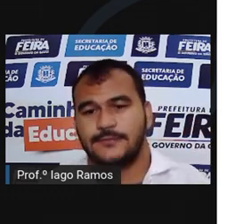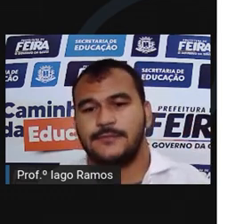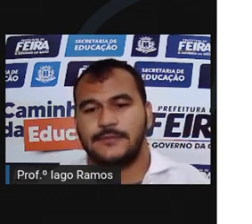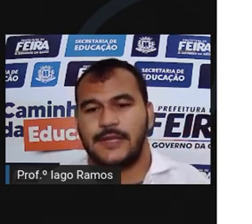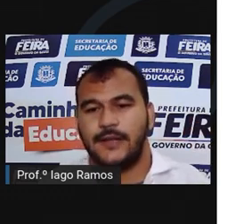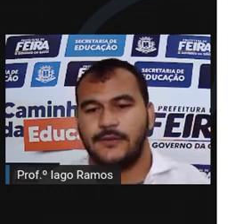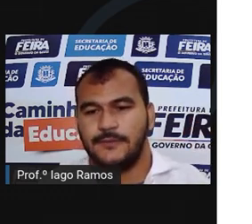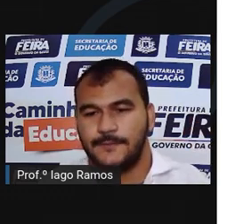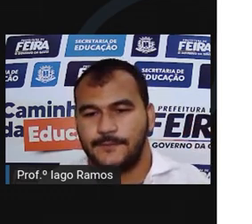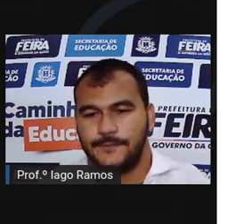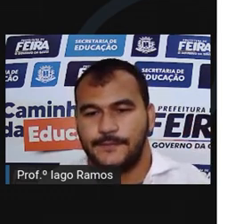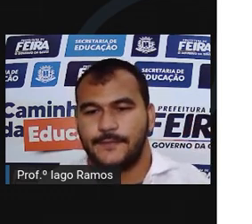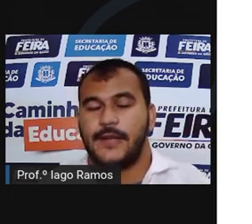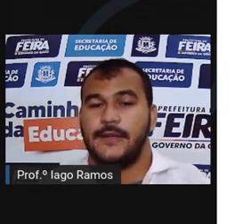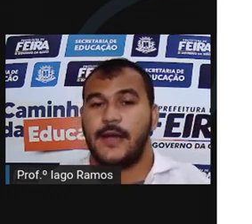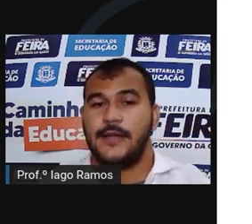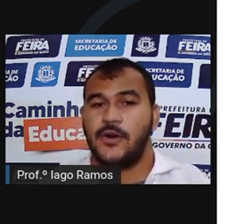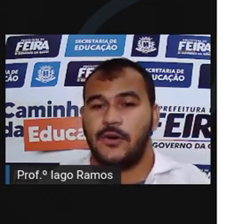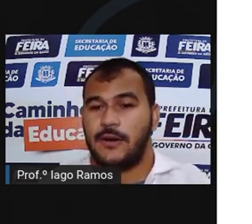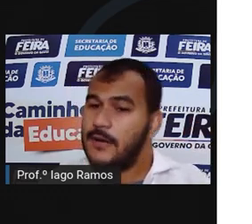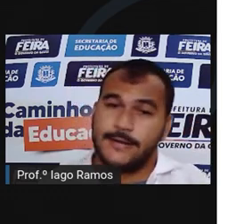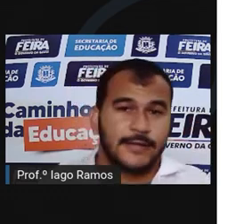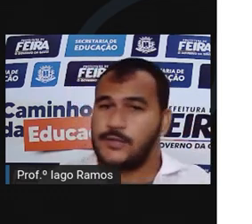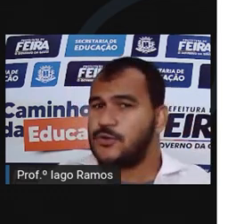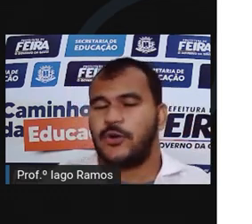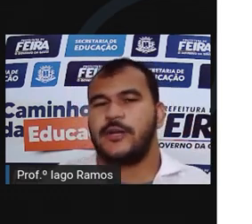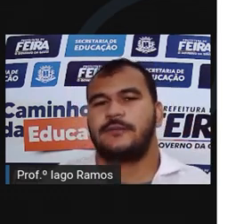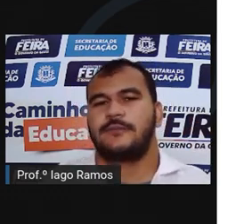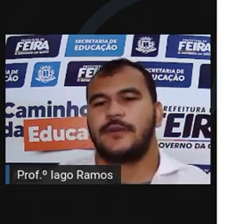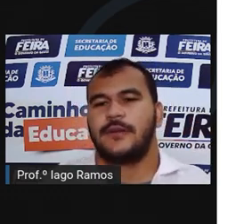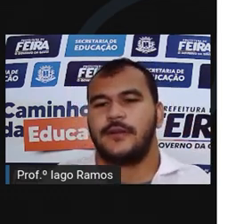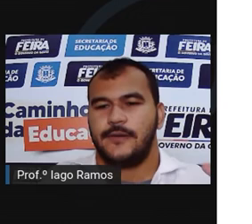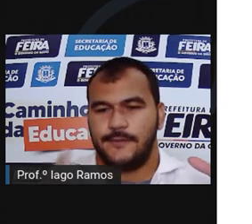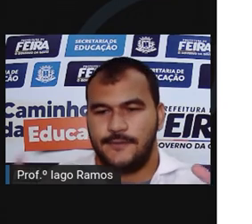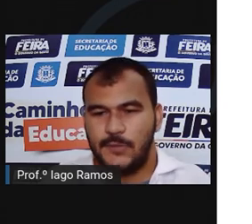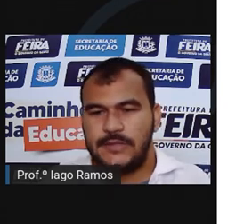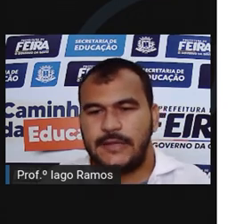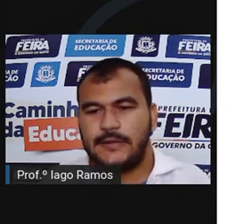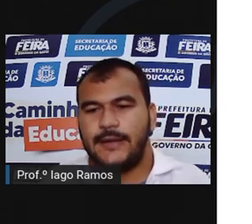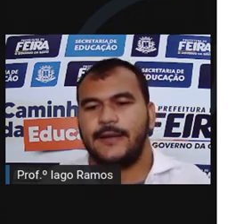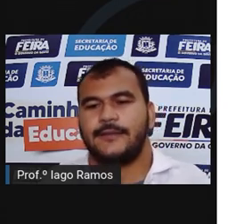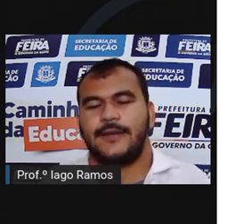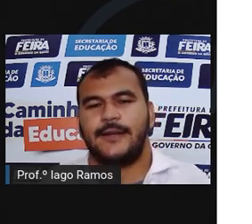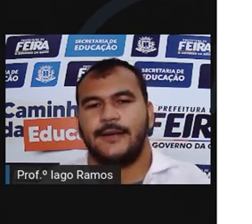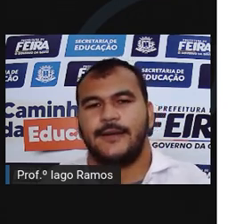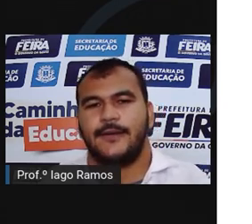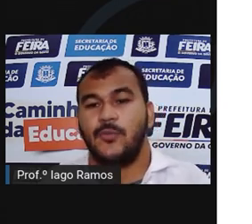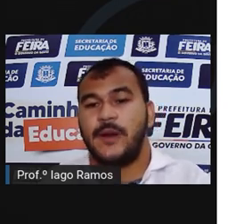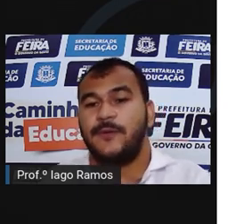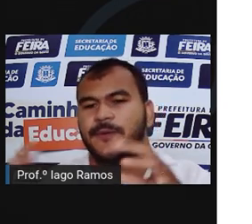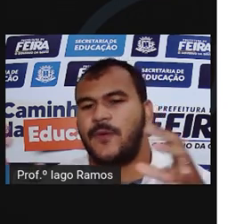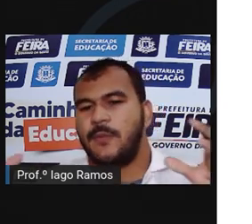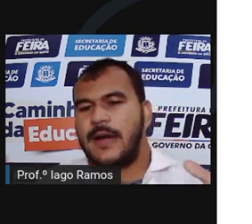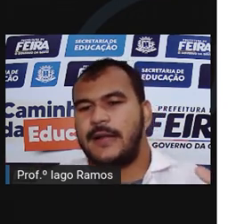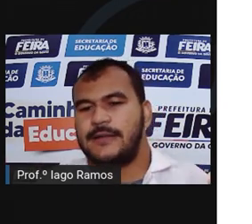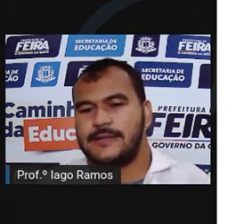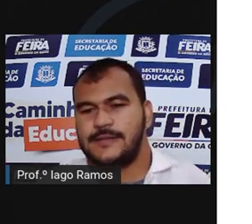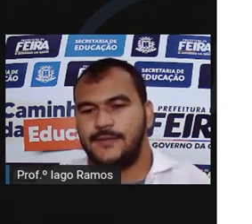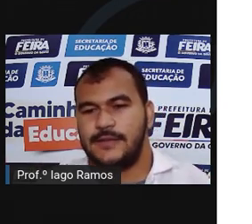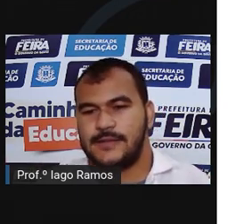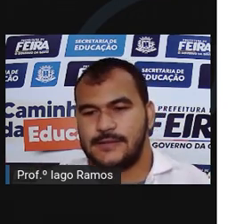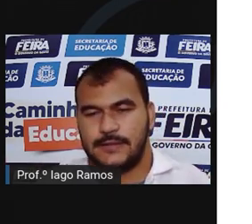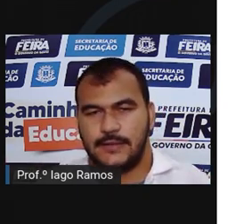certo Oi e aí ó entra história vamos entender né como é que foi